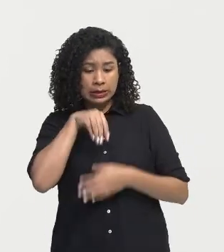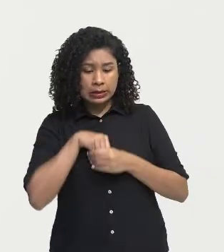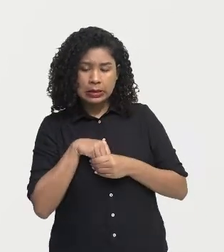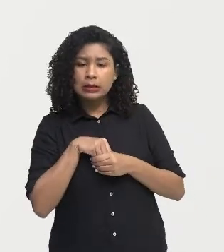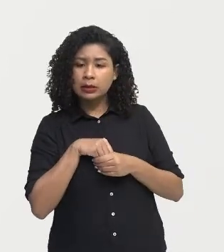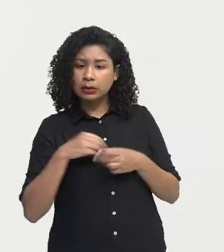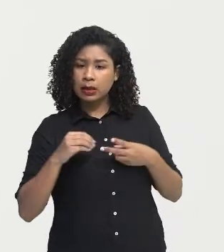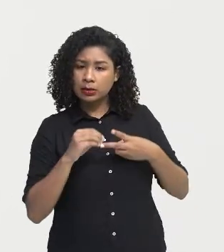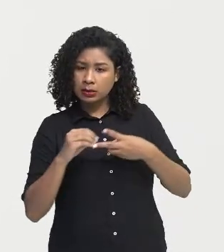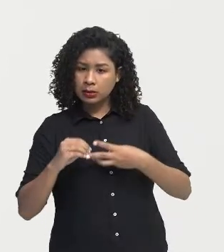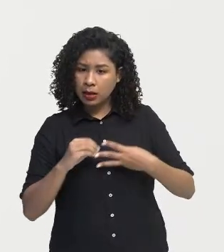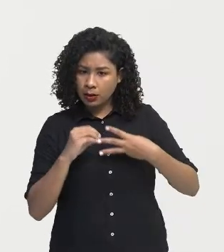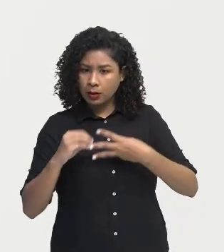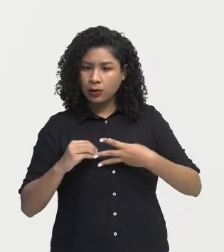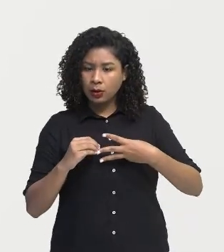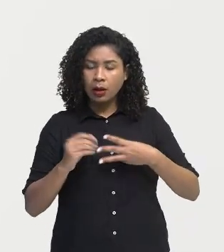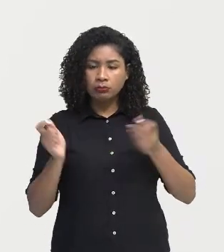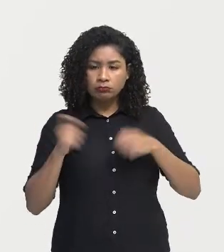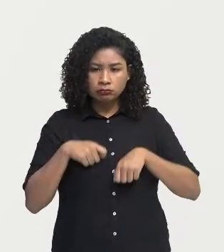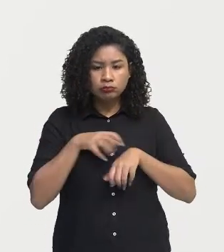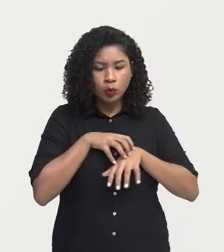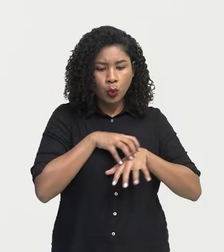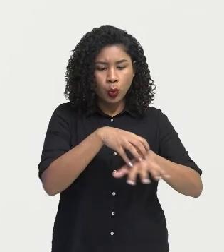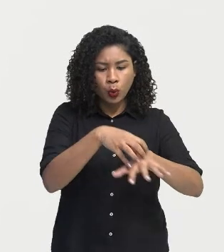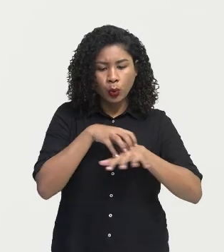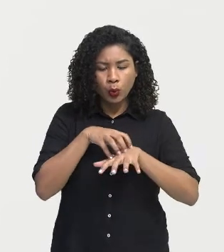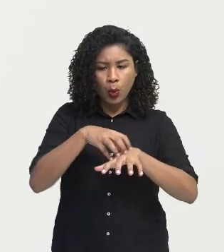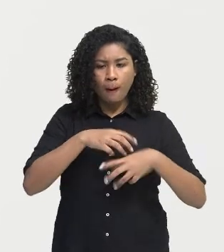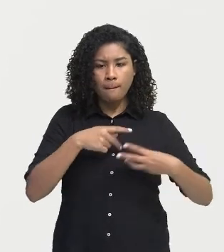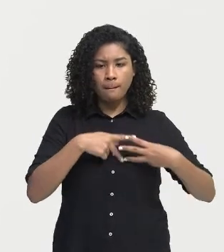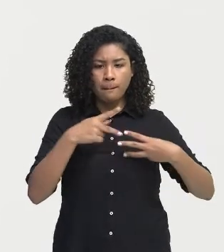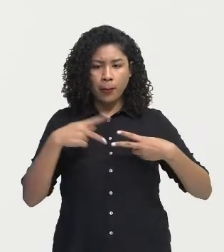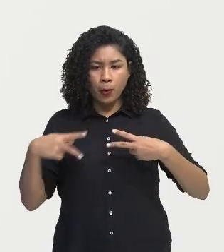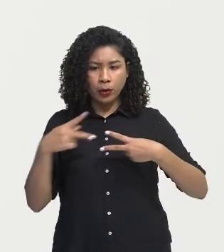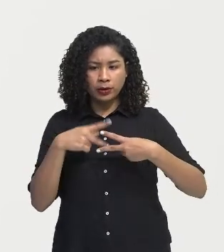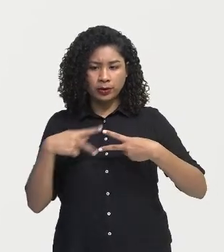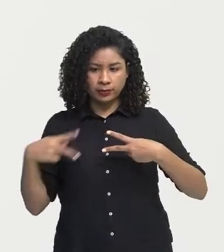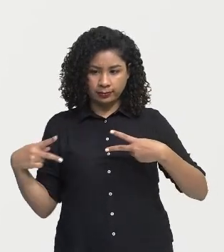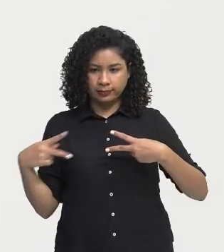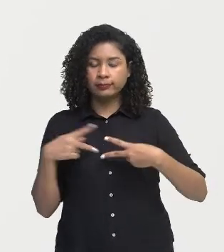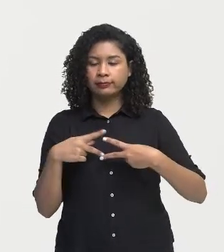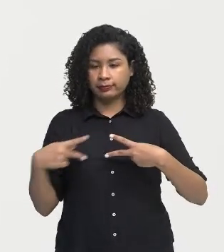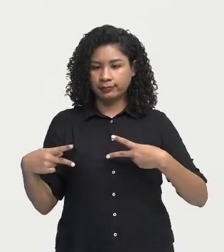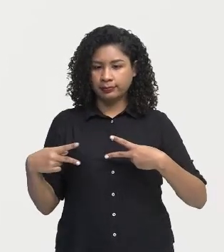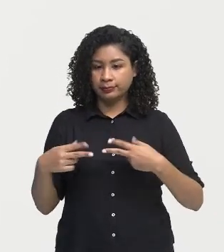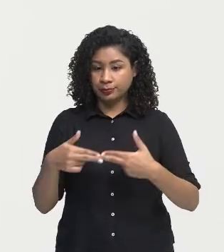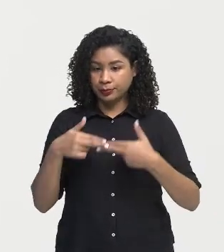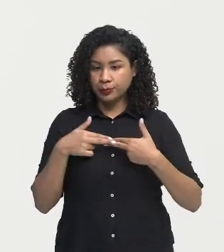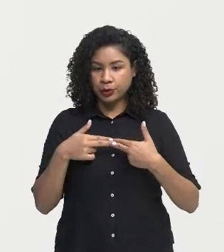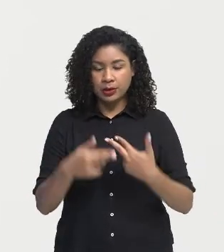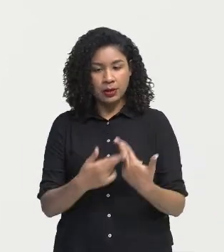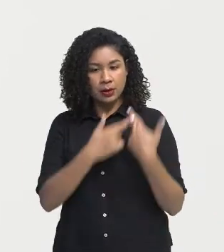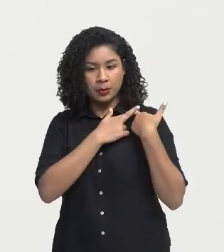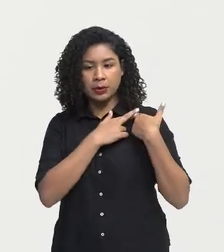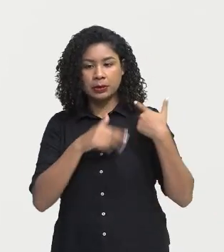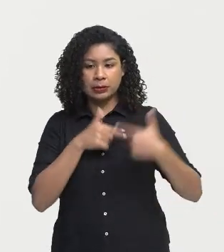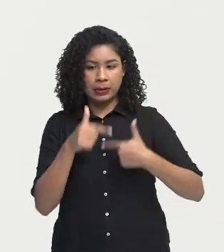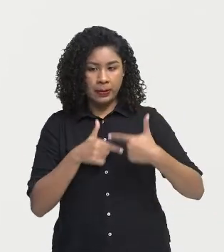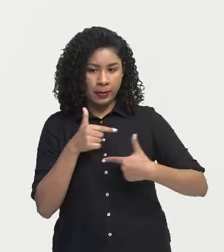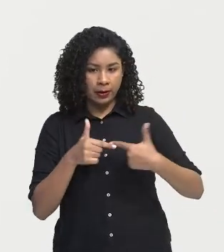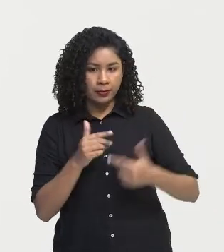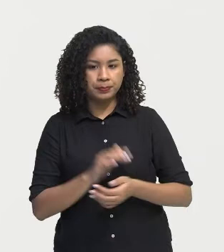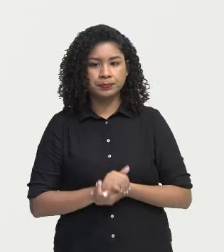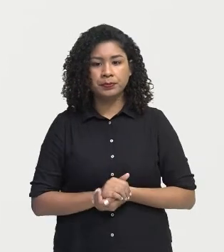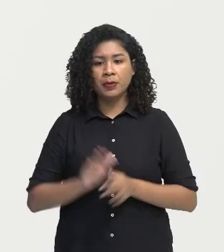célula realizar esse transporte, tá? Então, essa é uma das funções do complexo de Golgi. Quanto aos